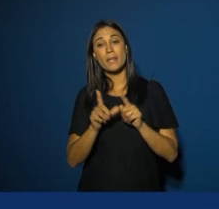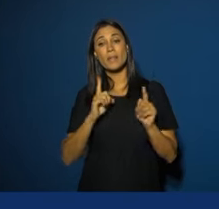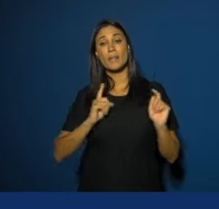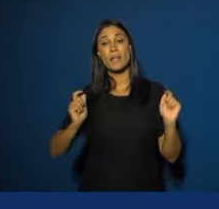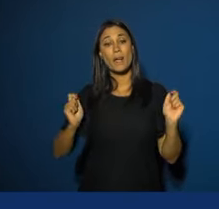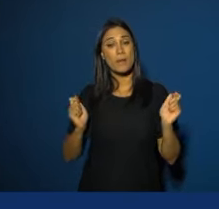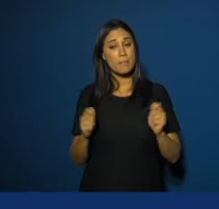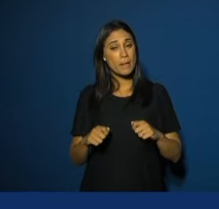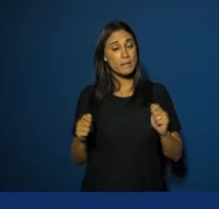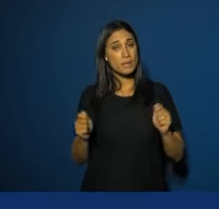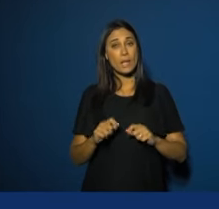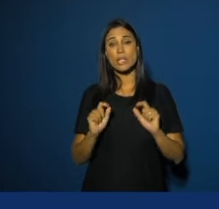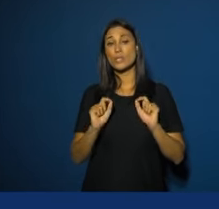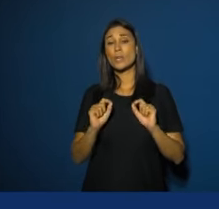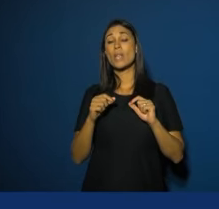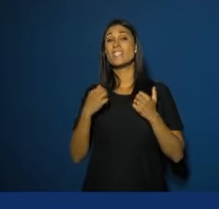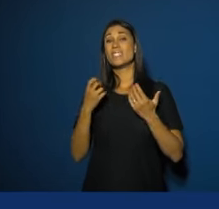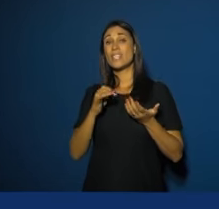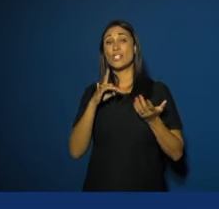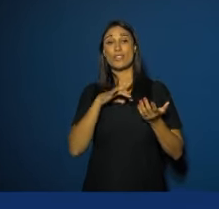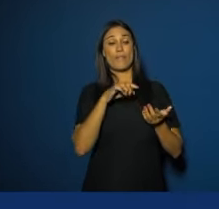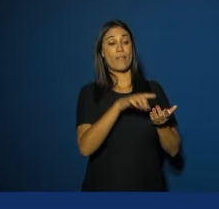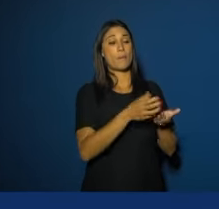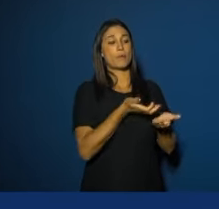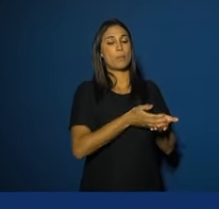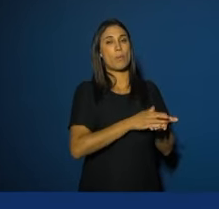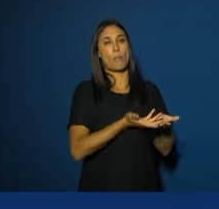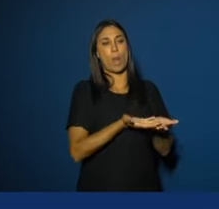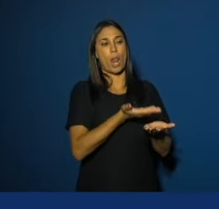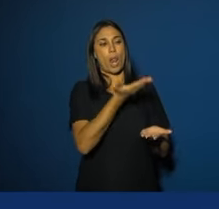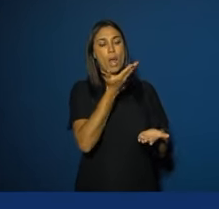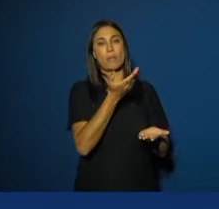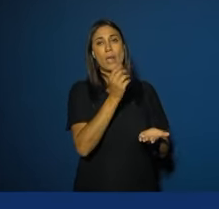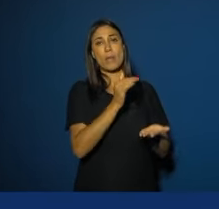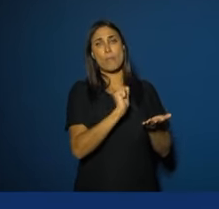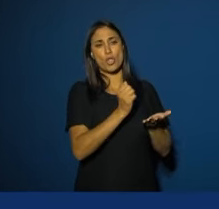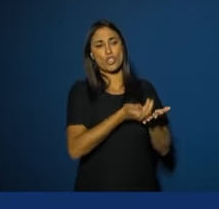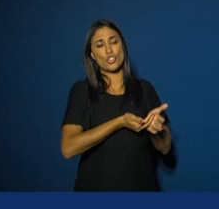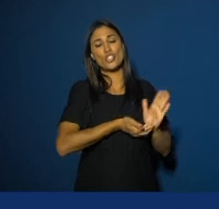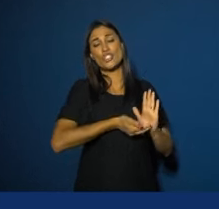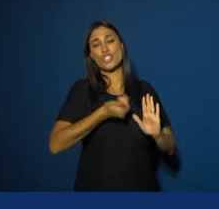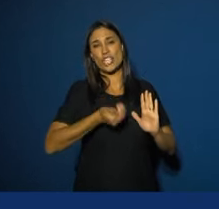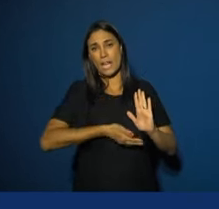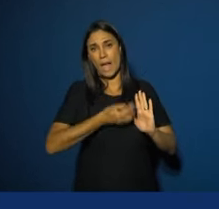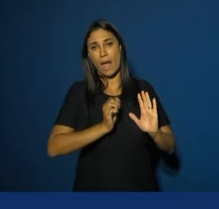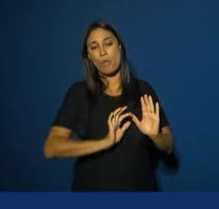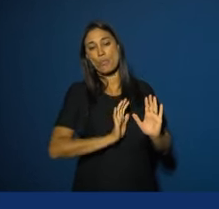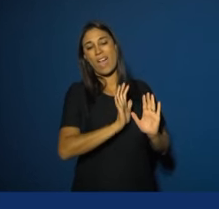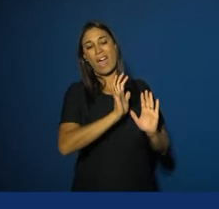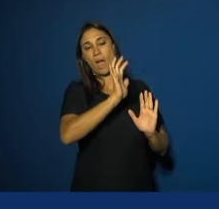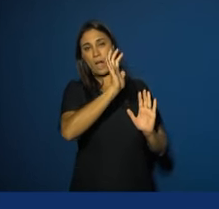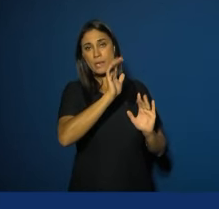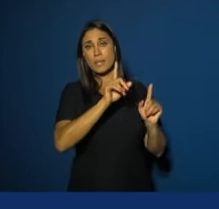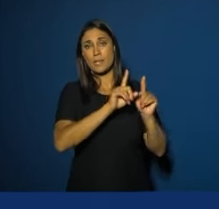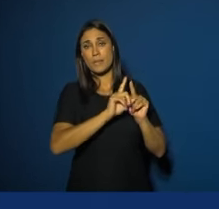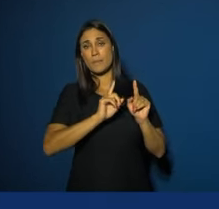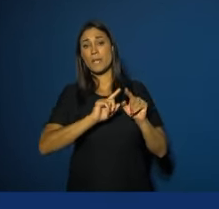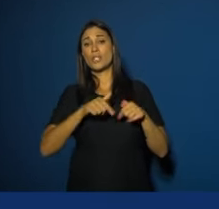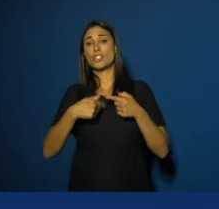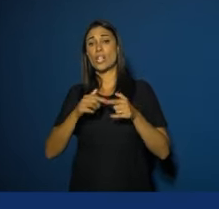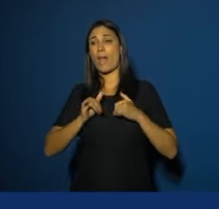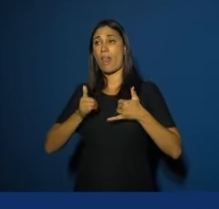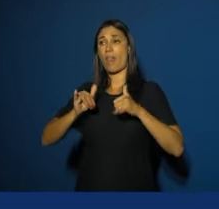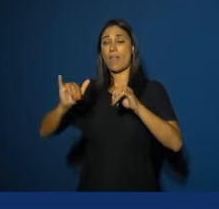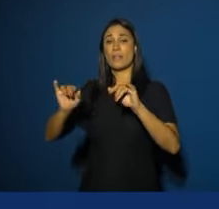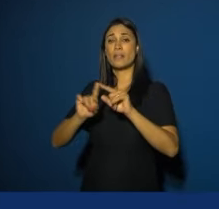capacidade de retirar quando tiver excesso na malha, porque nós temos termoelétricas. Então, eu posso retirar gás da malha, gerar na termoelétrica